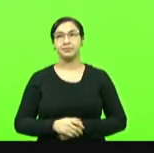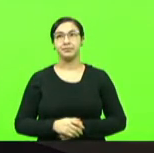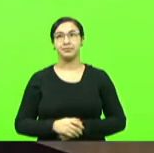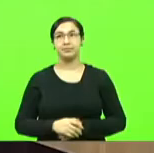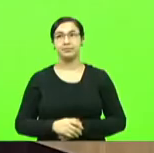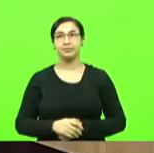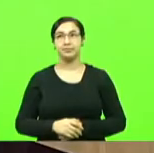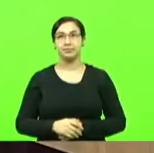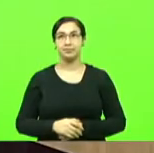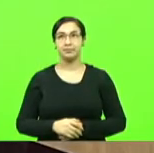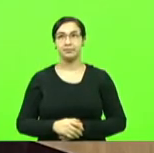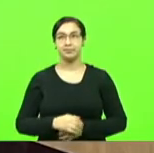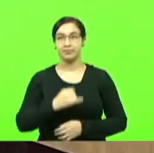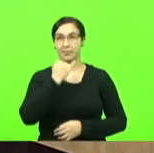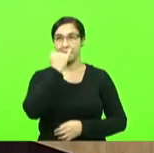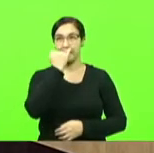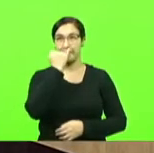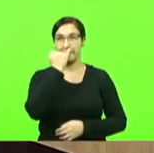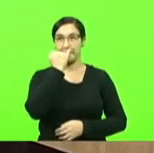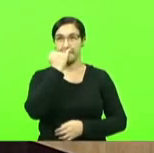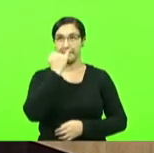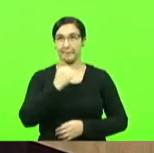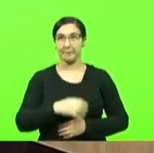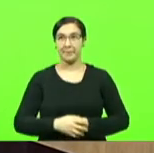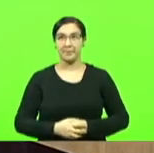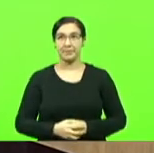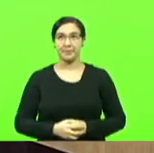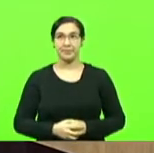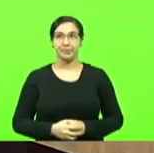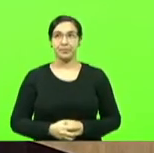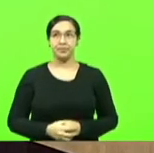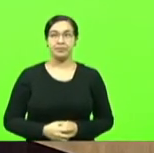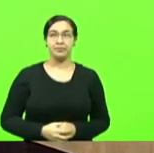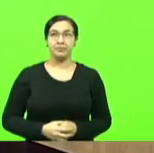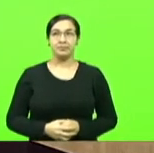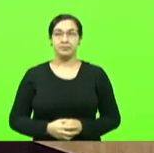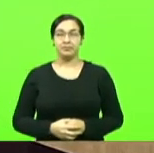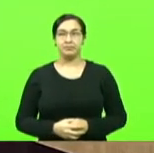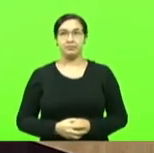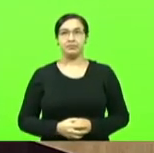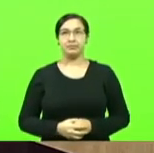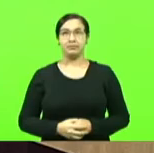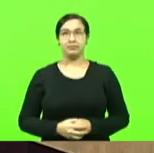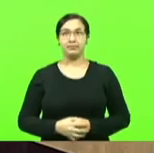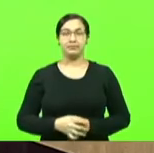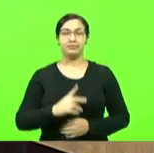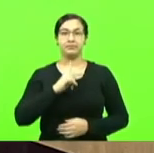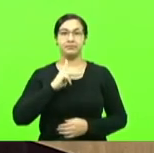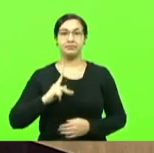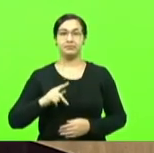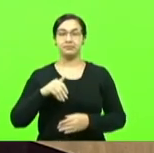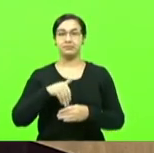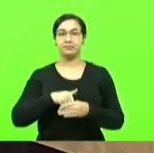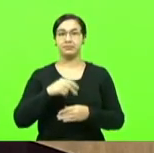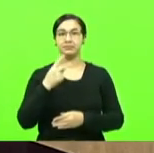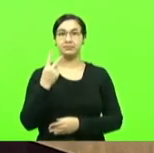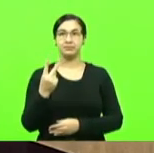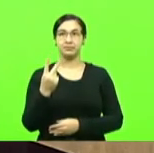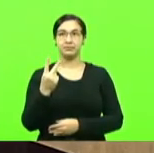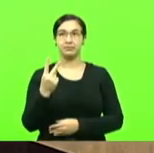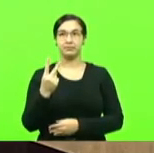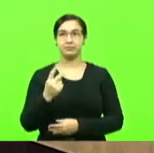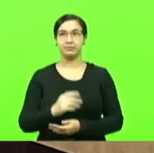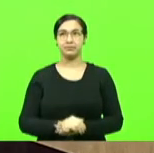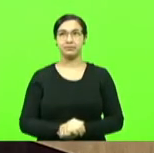Não consegui ouvir quem manifestou voto, por gentileza. É, presidente, voto 2 também.